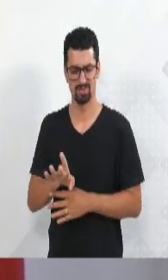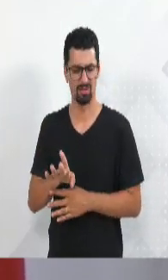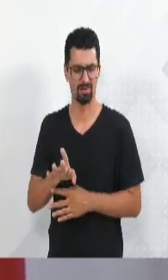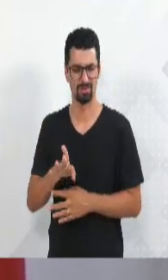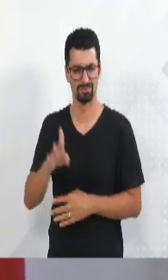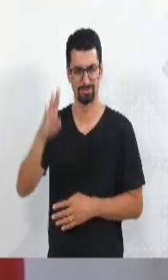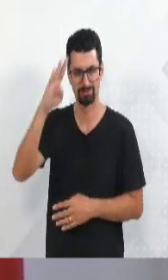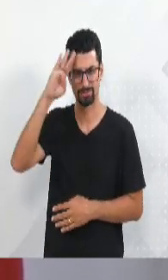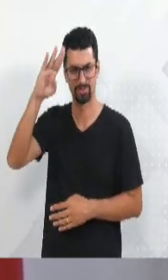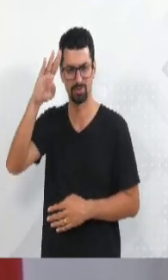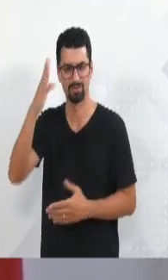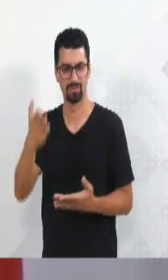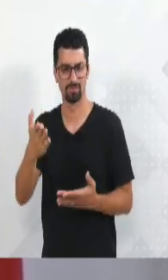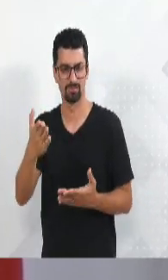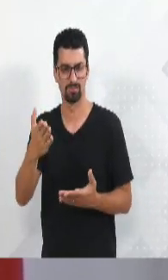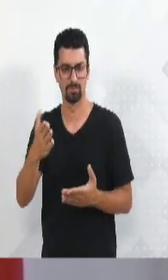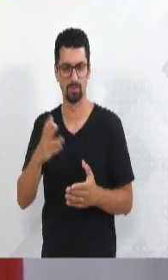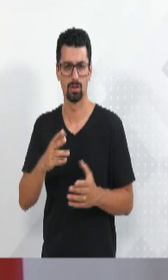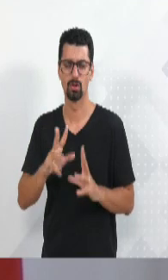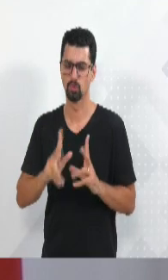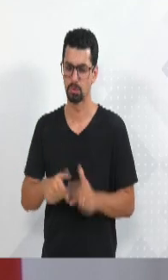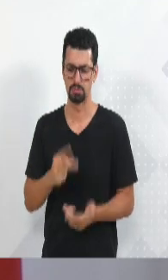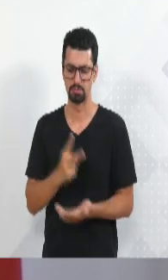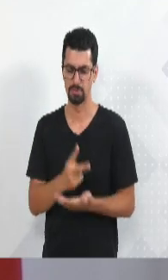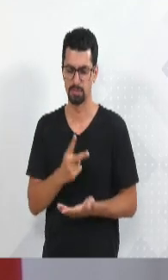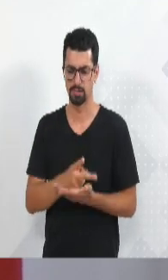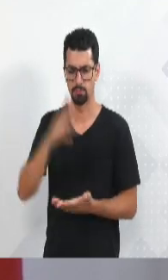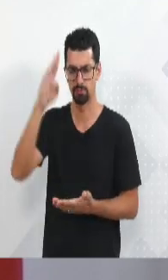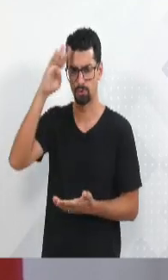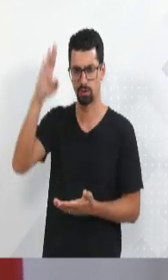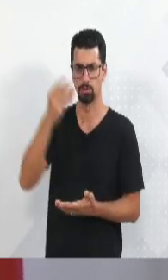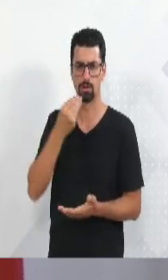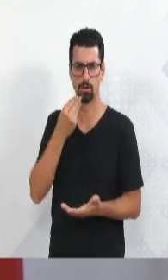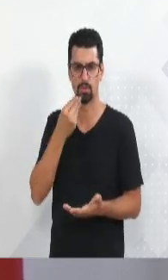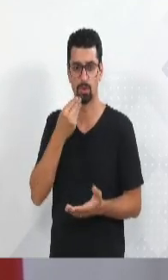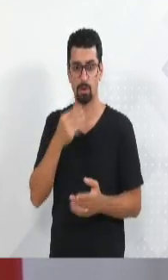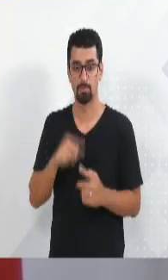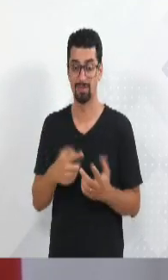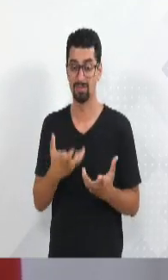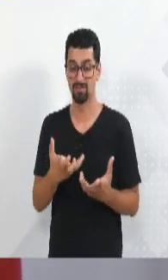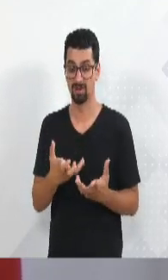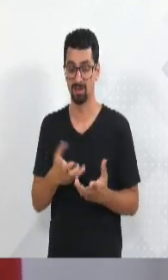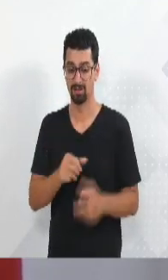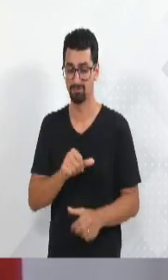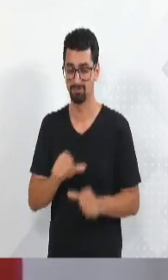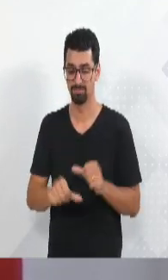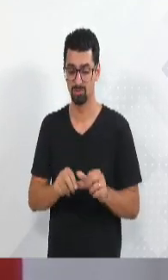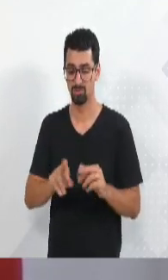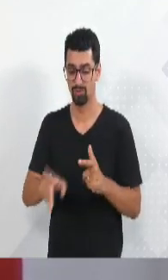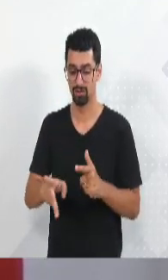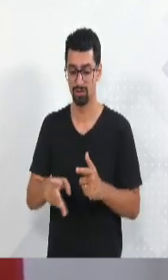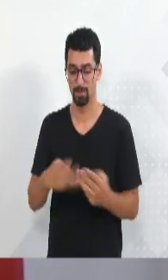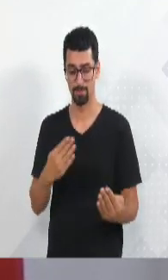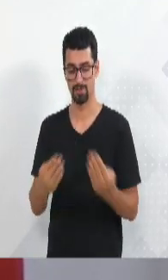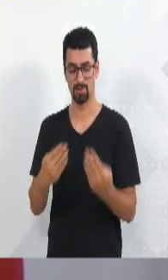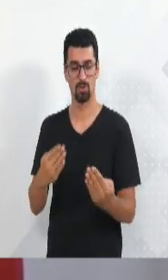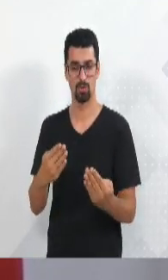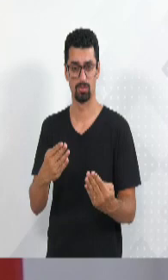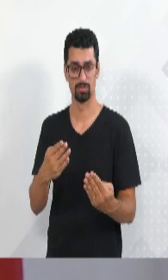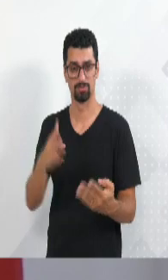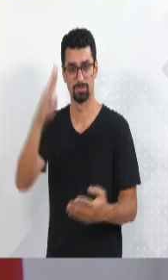apesar de todos nós sermos sempre soldados eu queria ser psicólogo da Polícia Militar eu queria